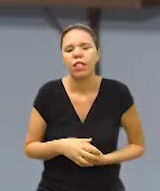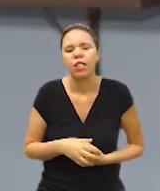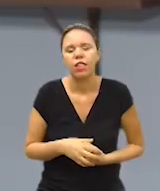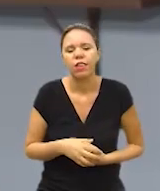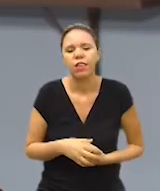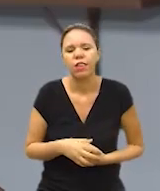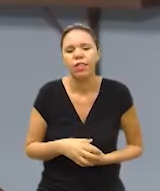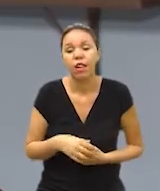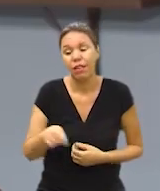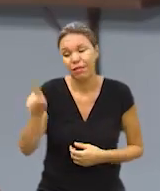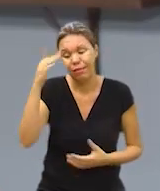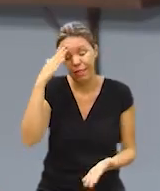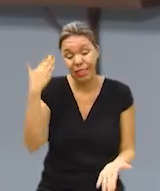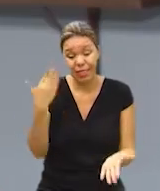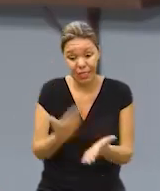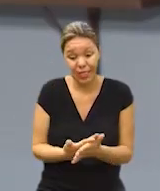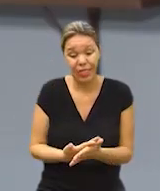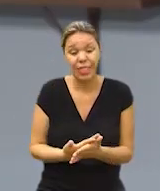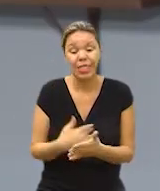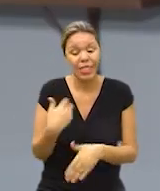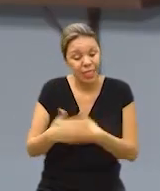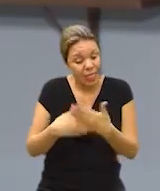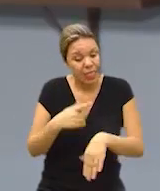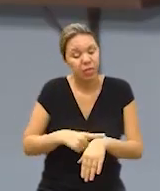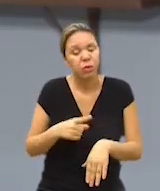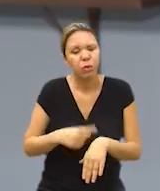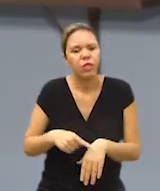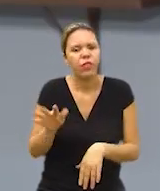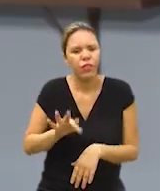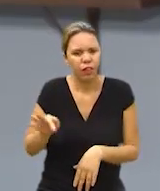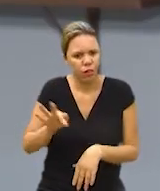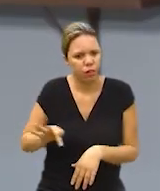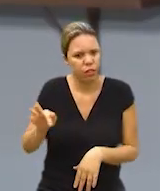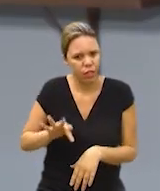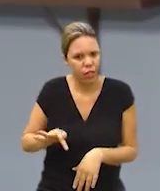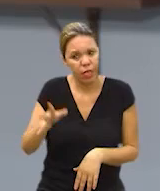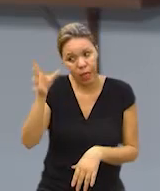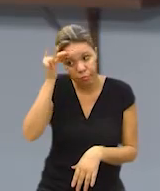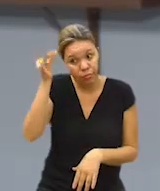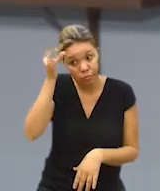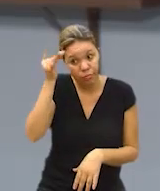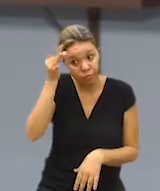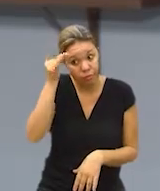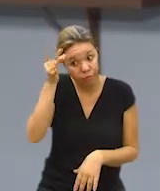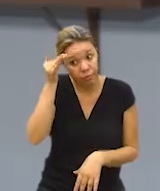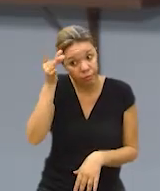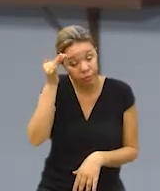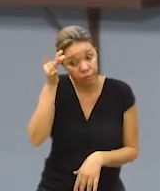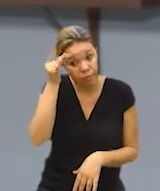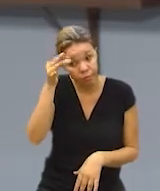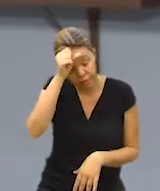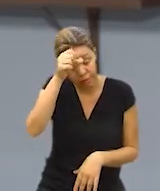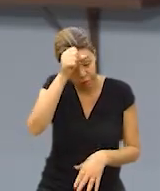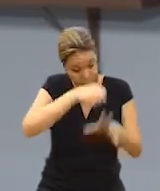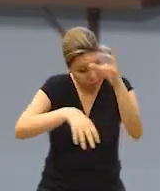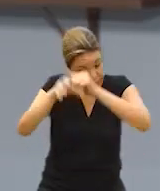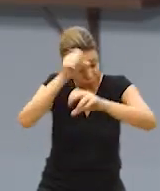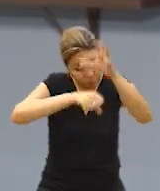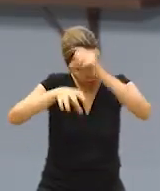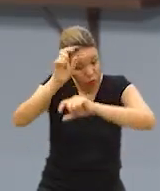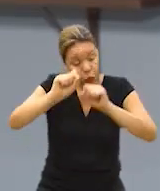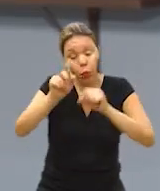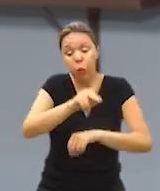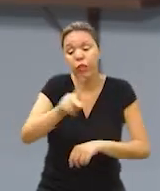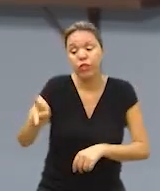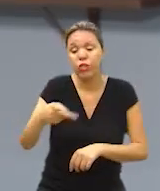eu teria que ir acreditando que cada momento que eu passasse na faculdade eu teria que aprender. Aprender e apreender o que